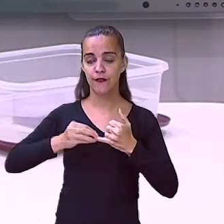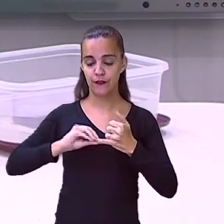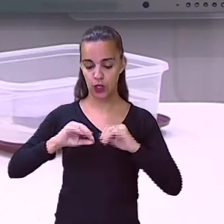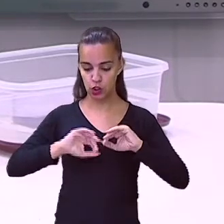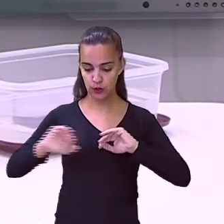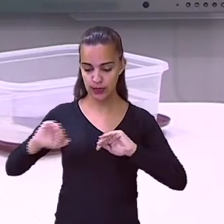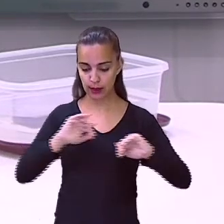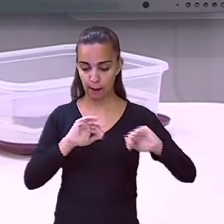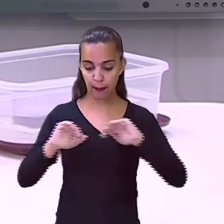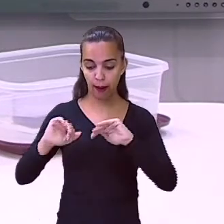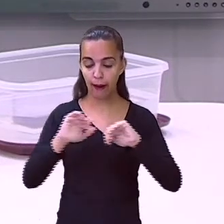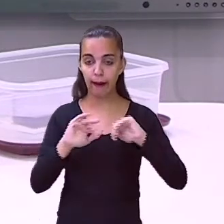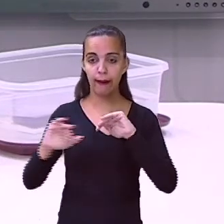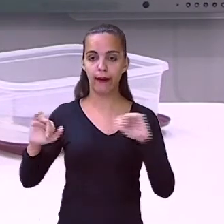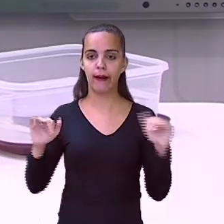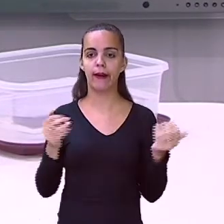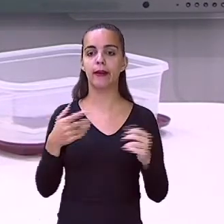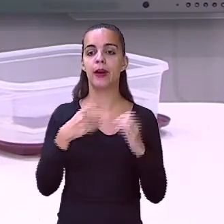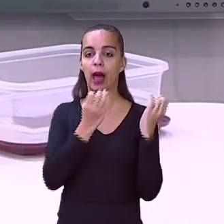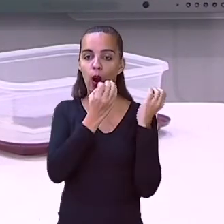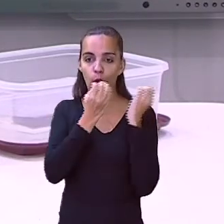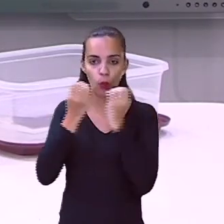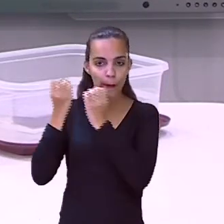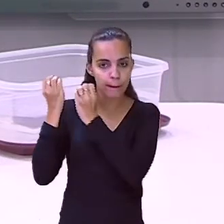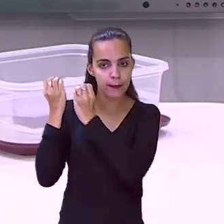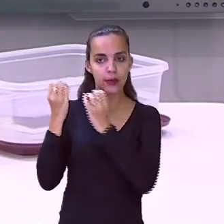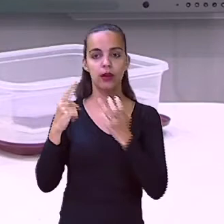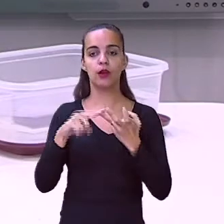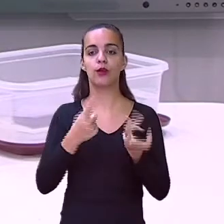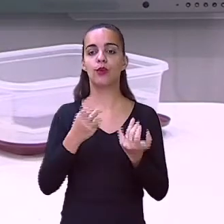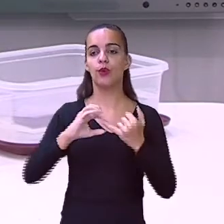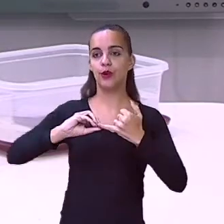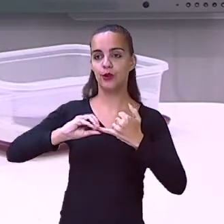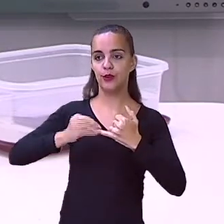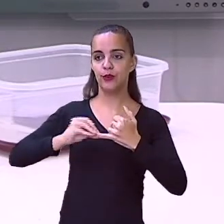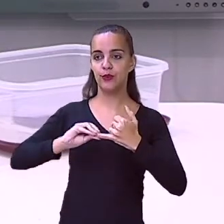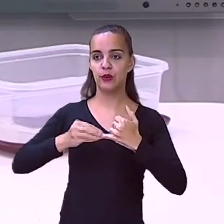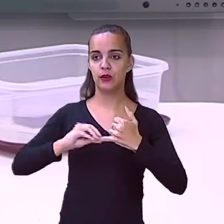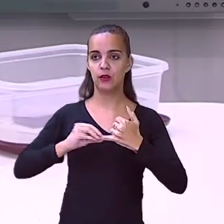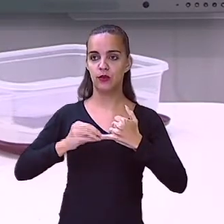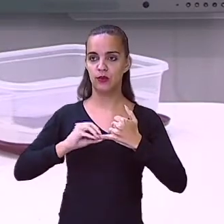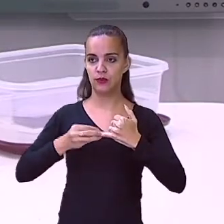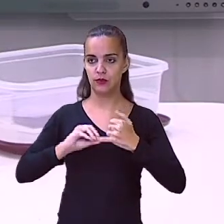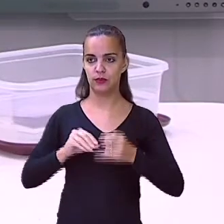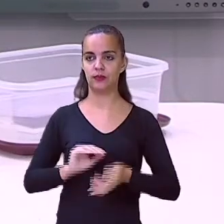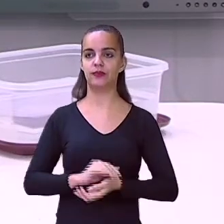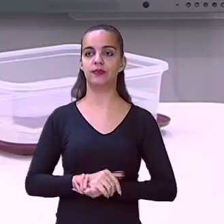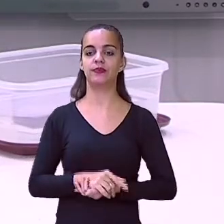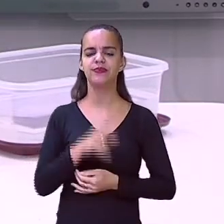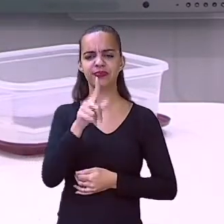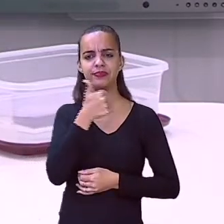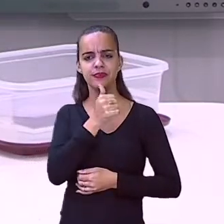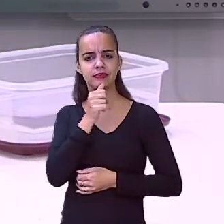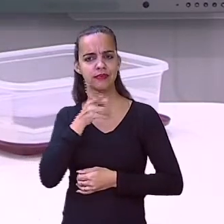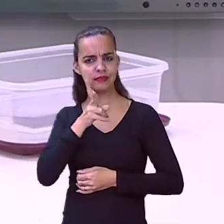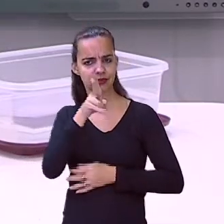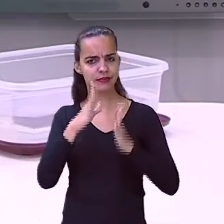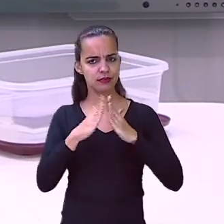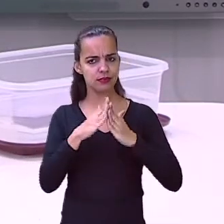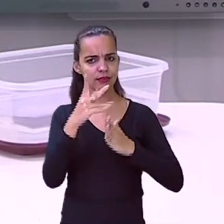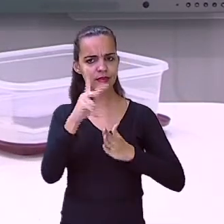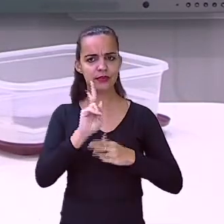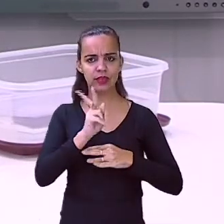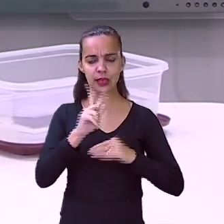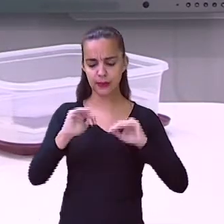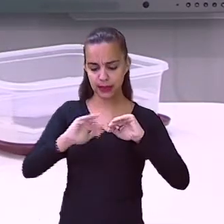lado, feijão para o outro. Então, isso é muito comum aí. Vamos catar o feijão. Ah, isso aqui misturou, para